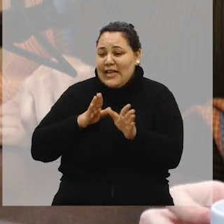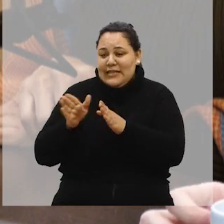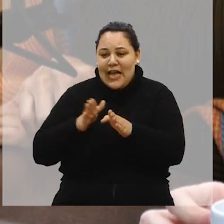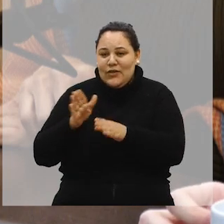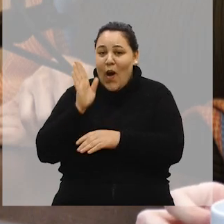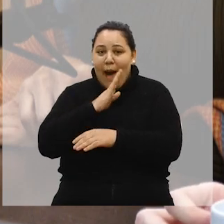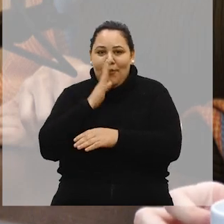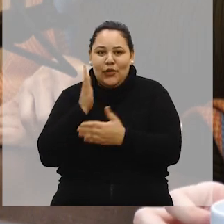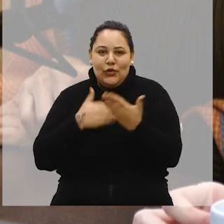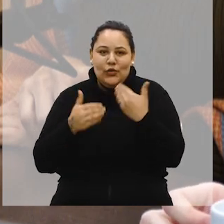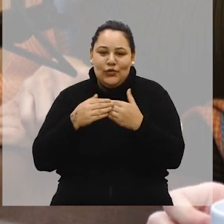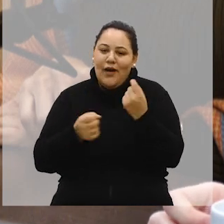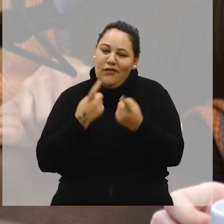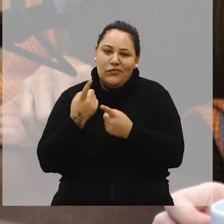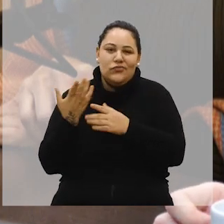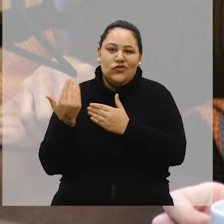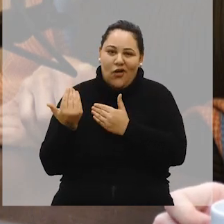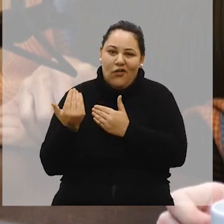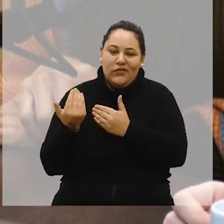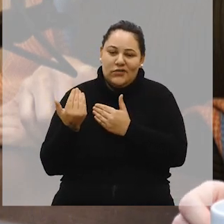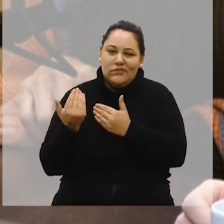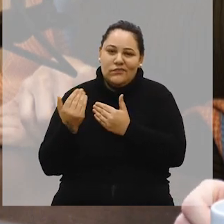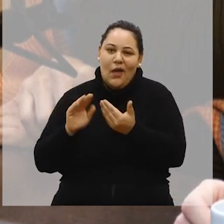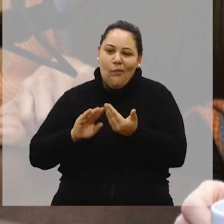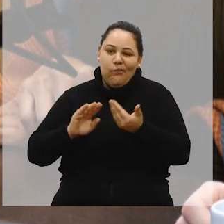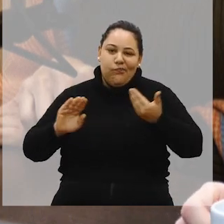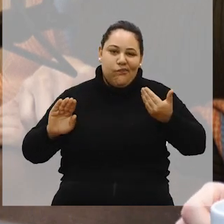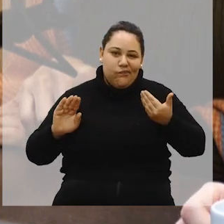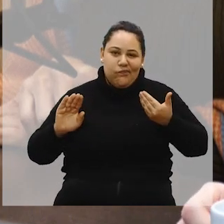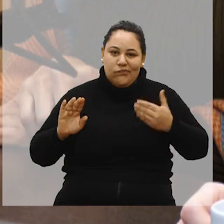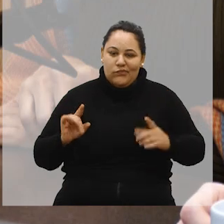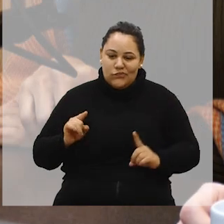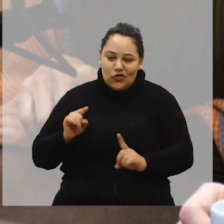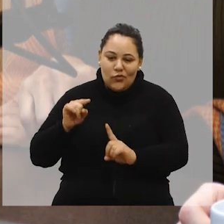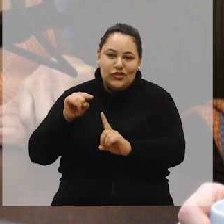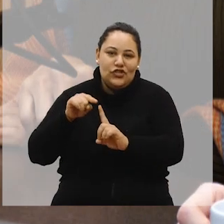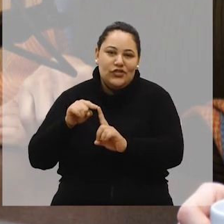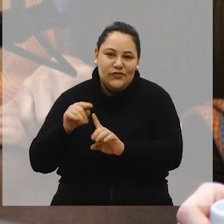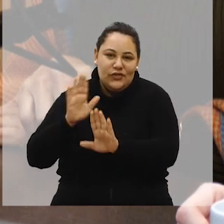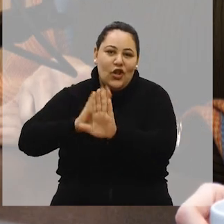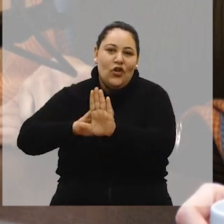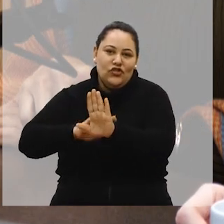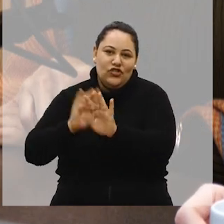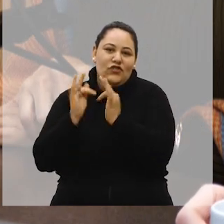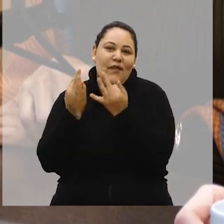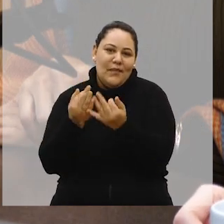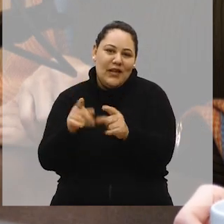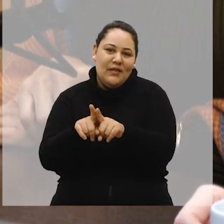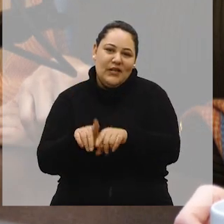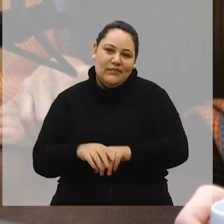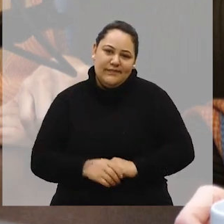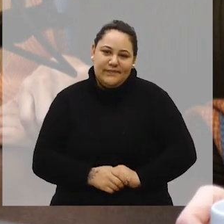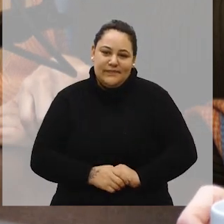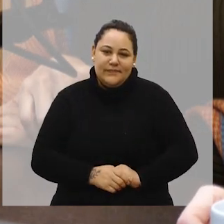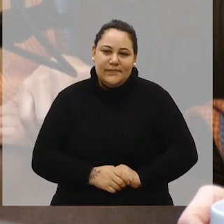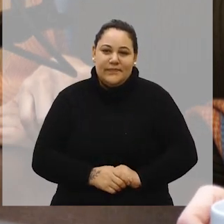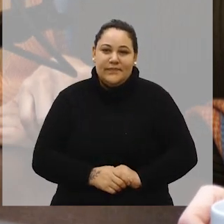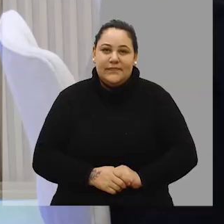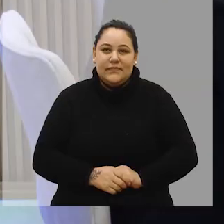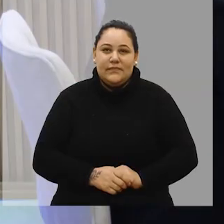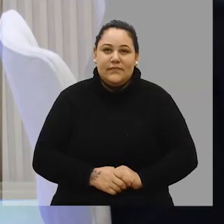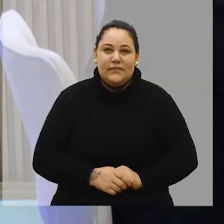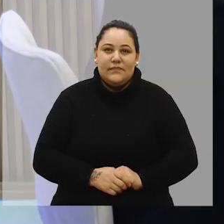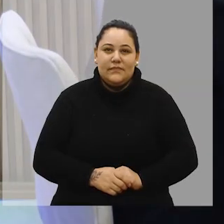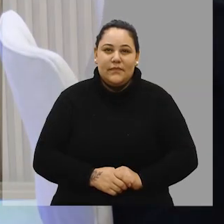geração foi que surgiram alguns jovens que se desprenderam dos seus ideais ali, das suas famílias, no caso.